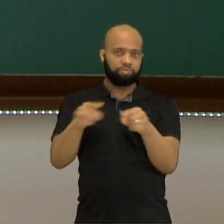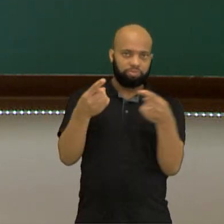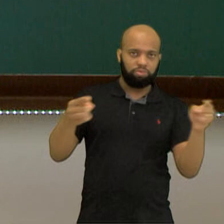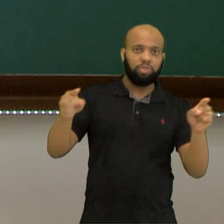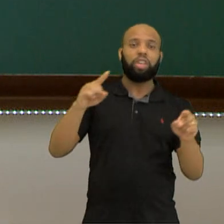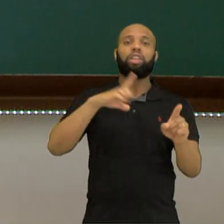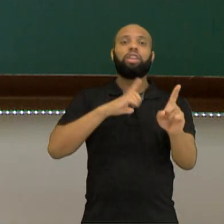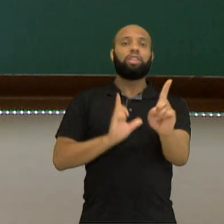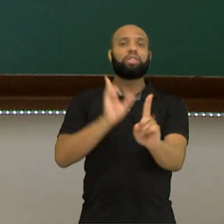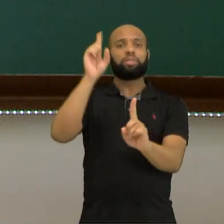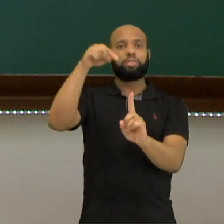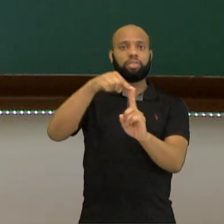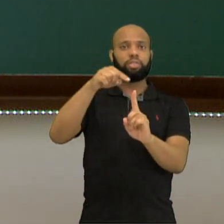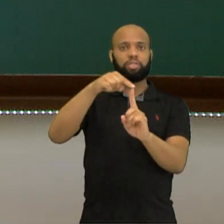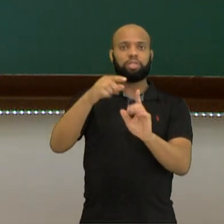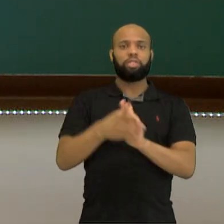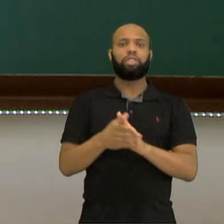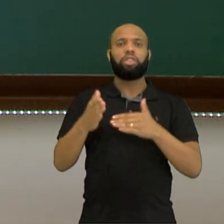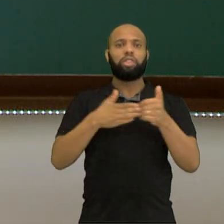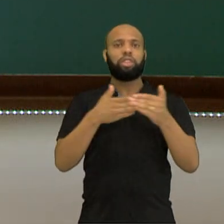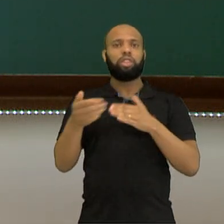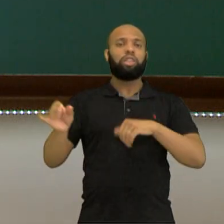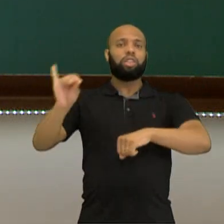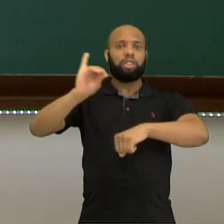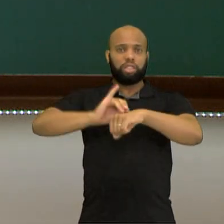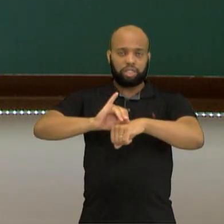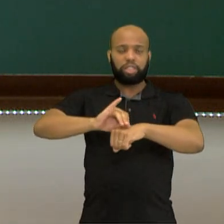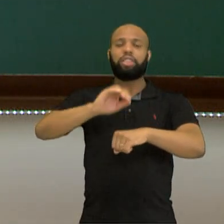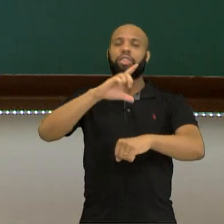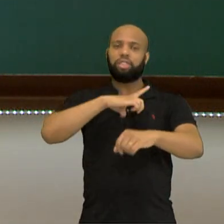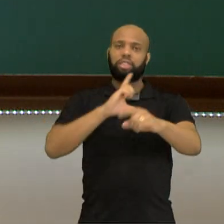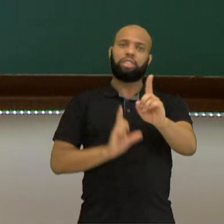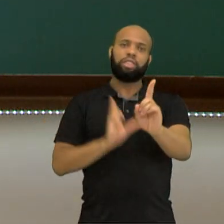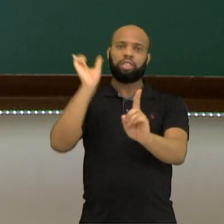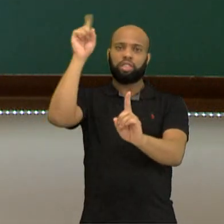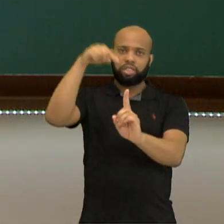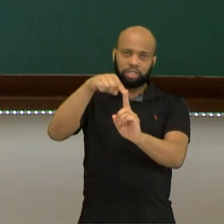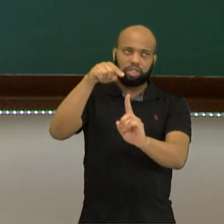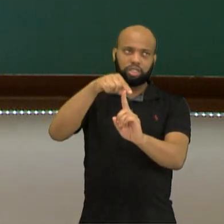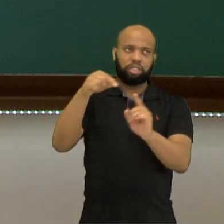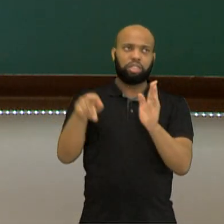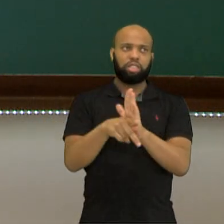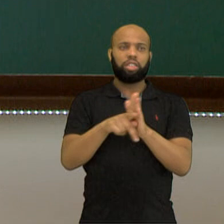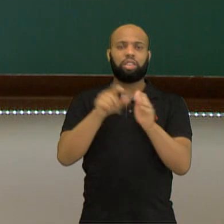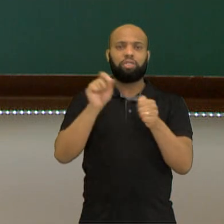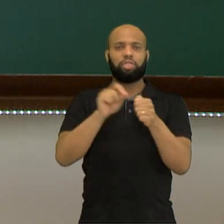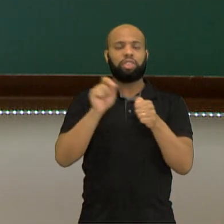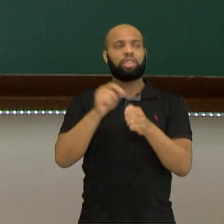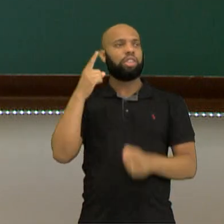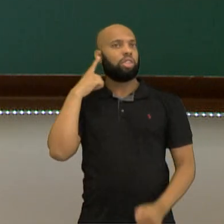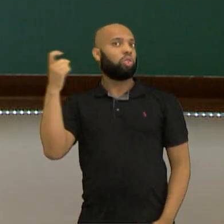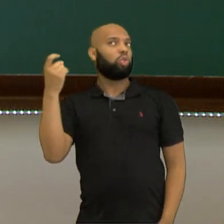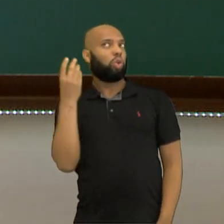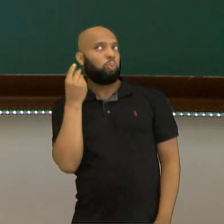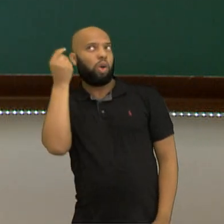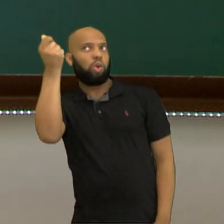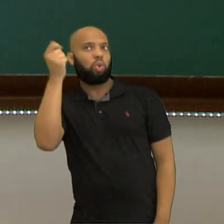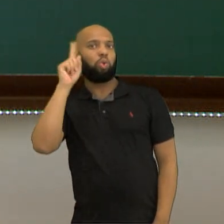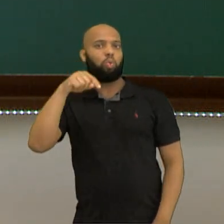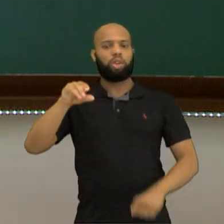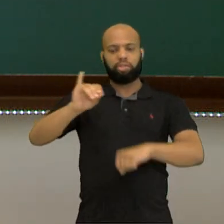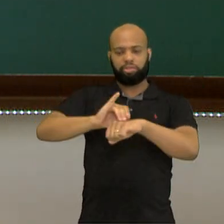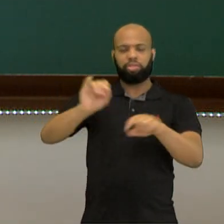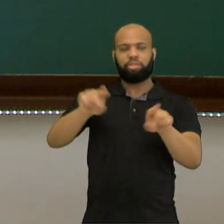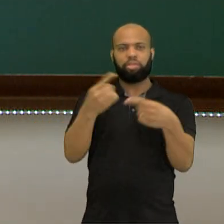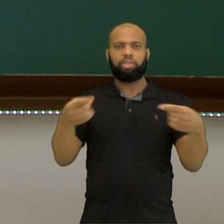tenha a intenção de qualquer objeto que tenha a intenção de produzir som pode ser considerado um